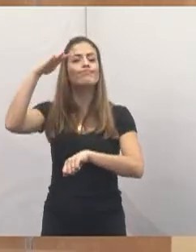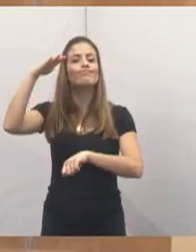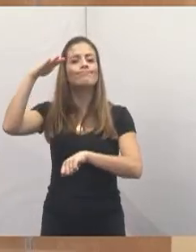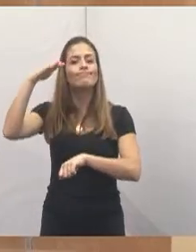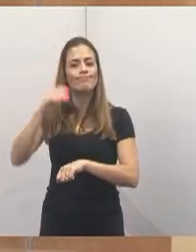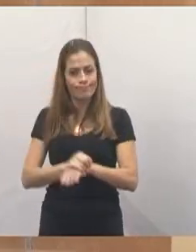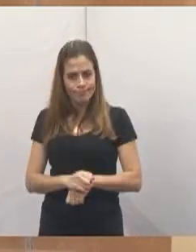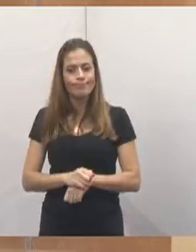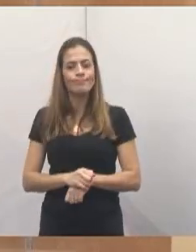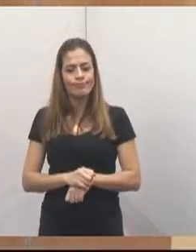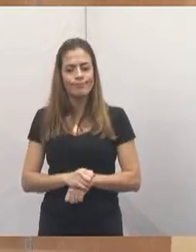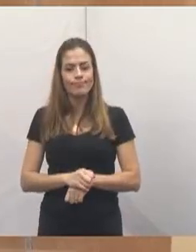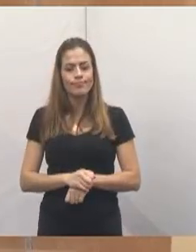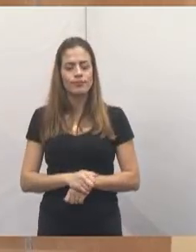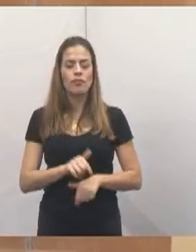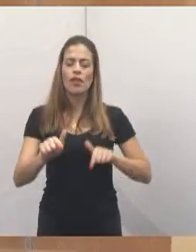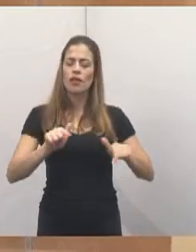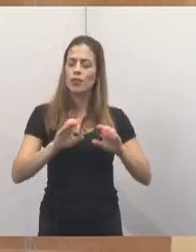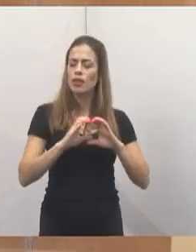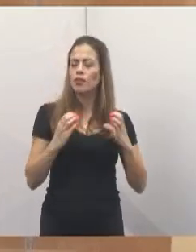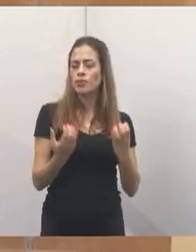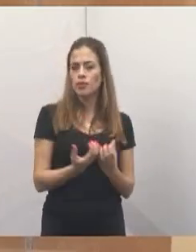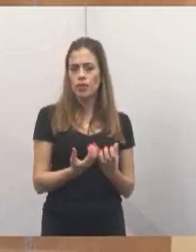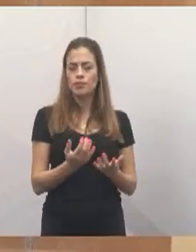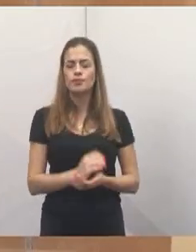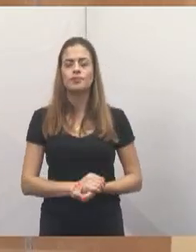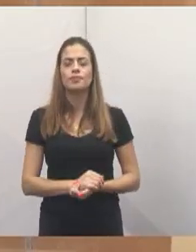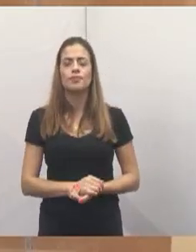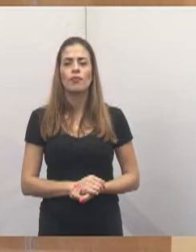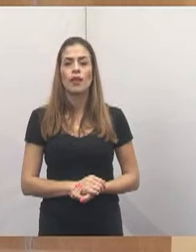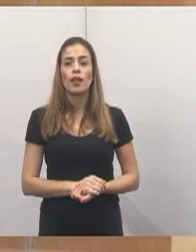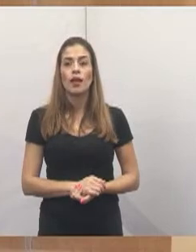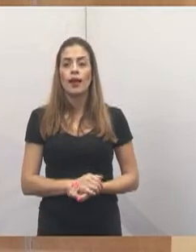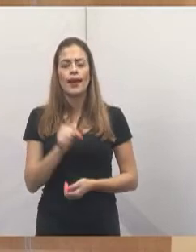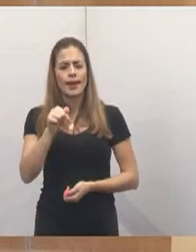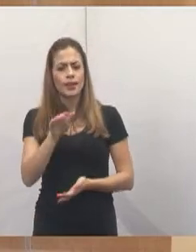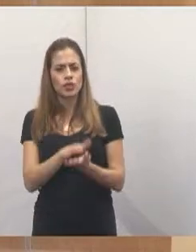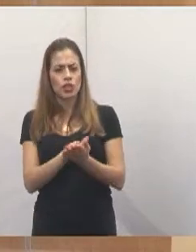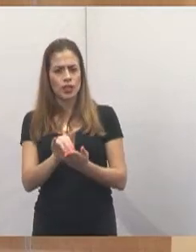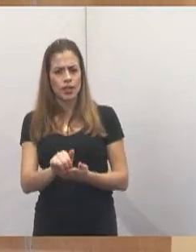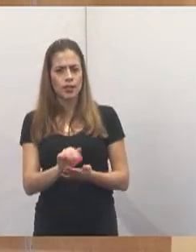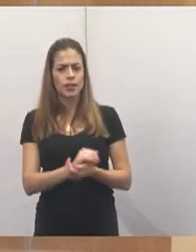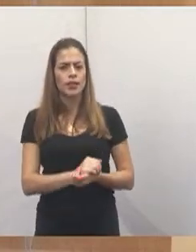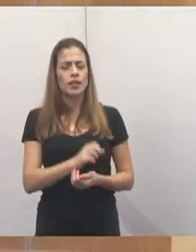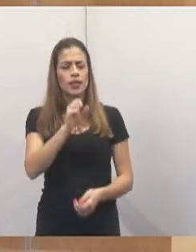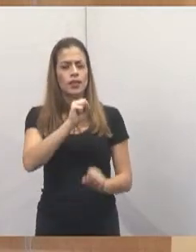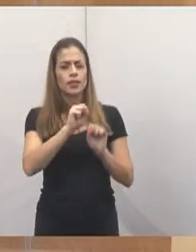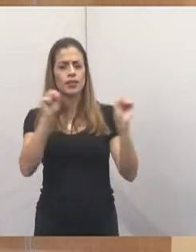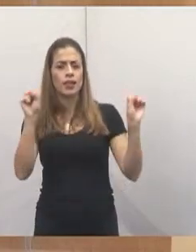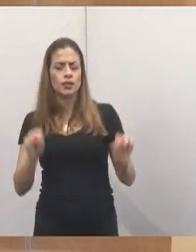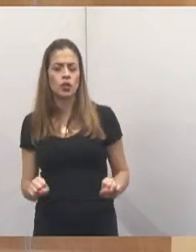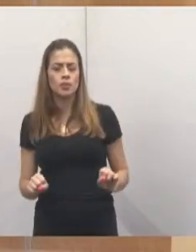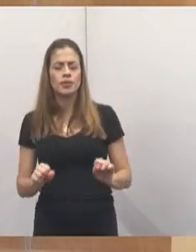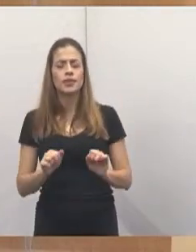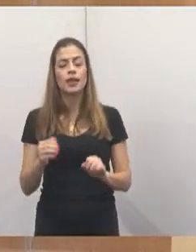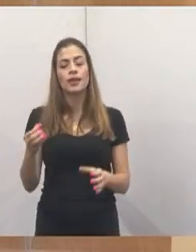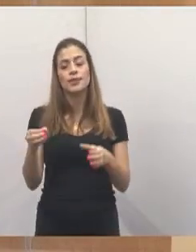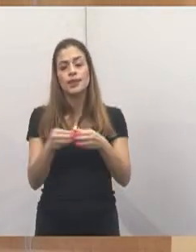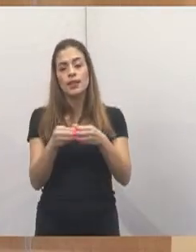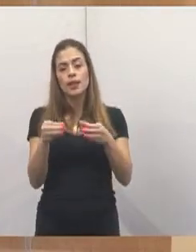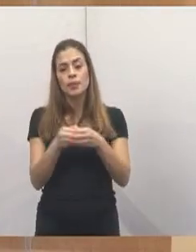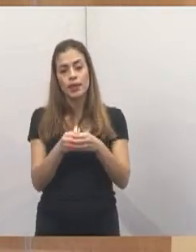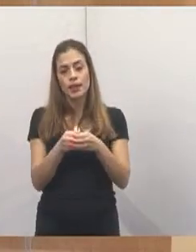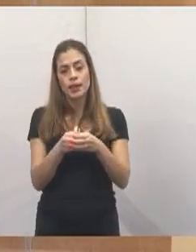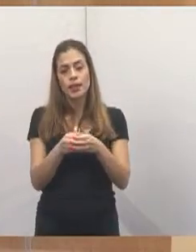nas suas comissões, nas nossas comissões. Nós temos aqui em Jacareí, Salesópolis, Santa Branca, que é a nossa 46ª